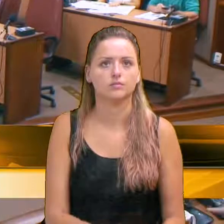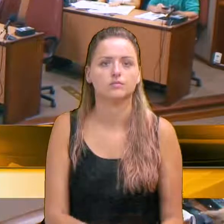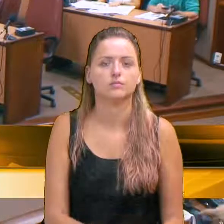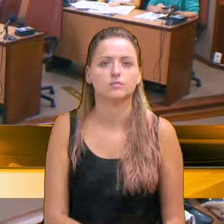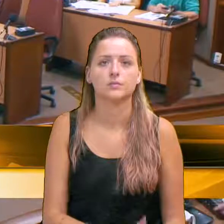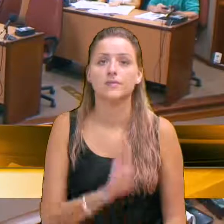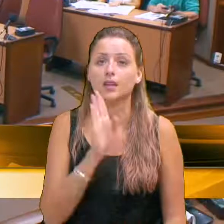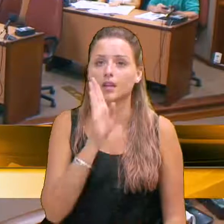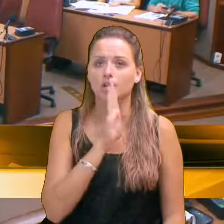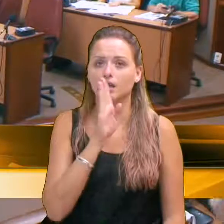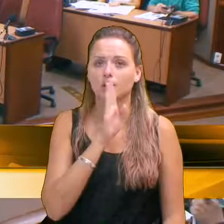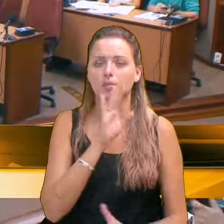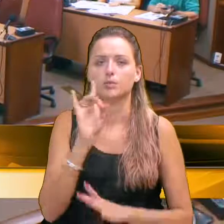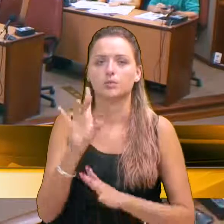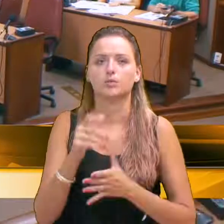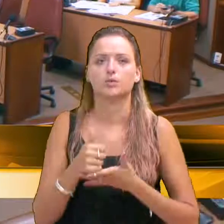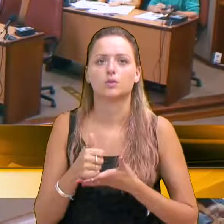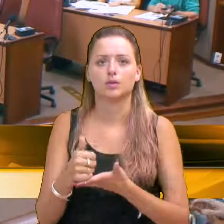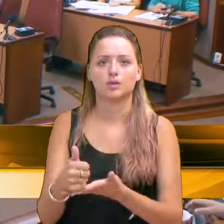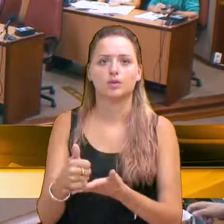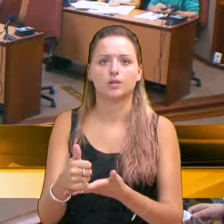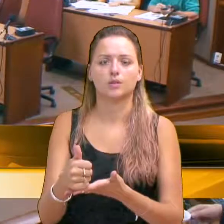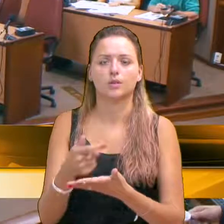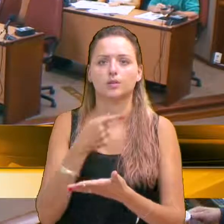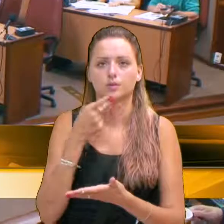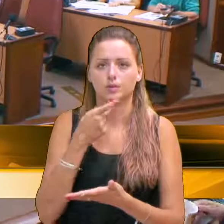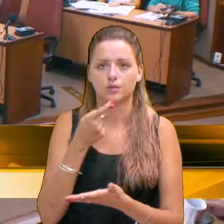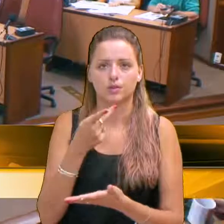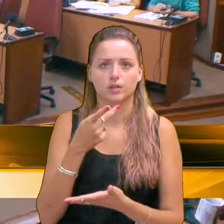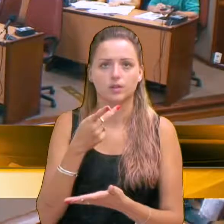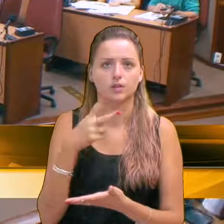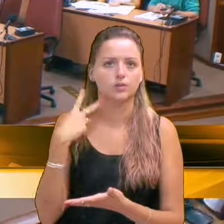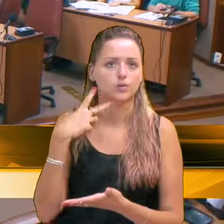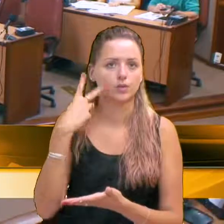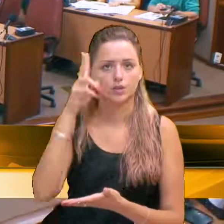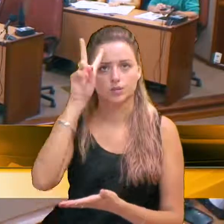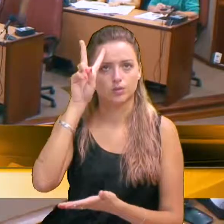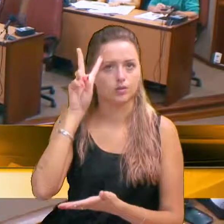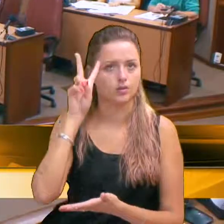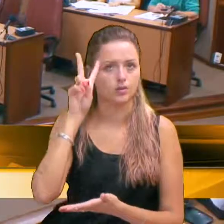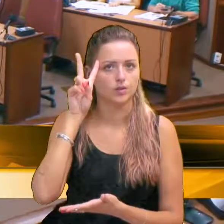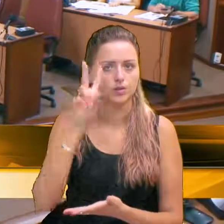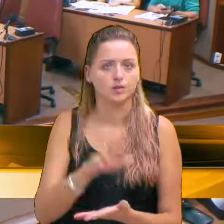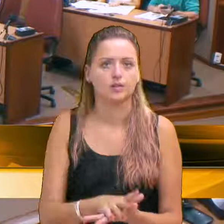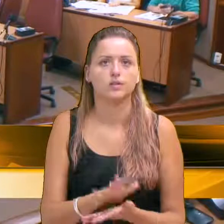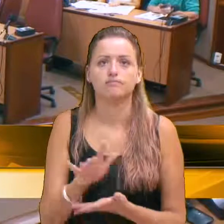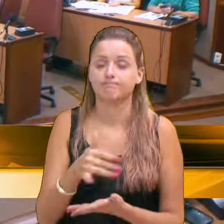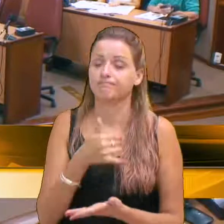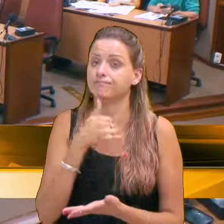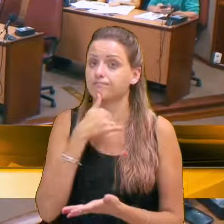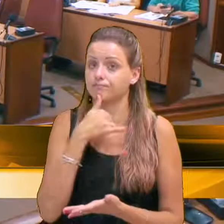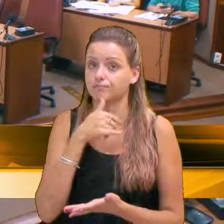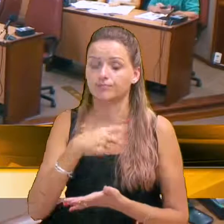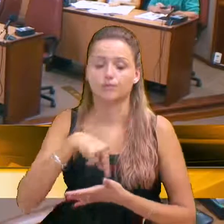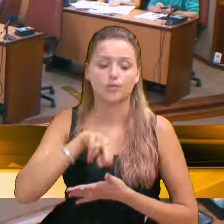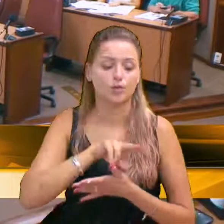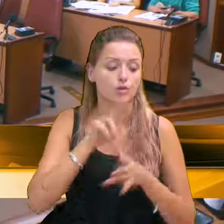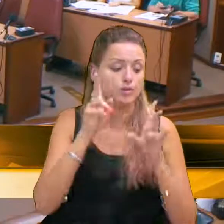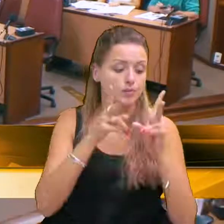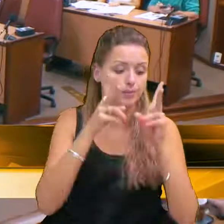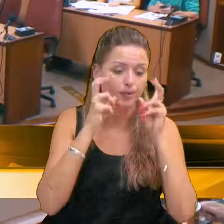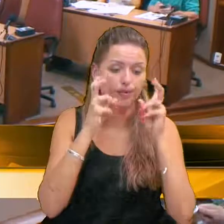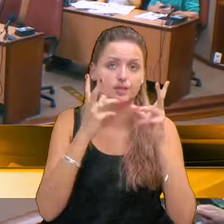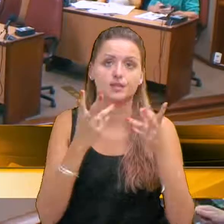bem rapidamente, só contribuindo na fala do vereador Velocino Uis, é lamentável a gente observar